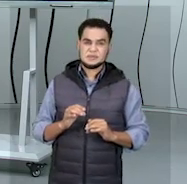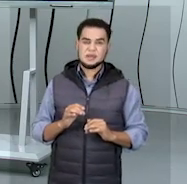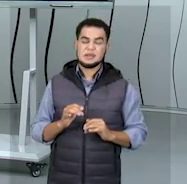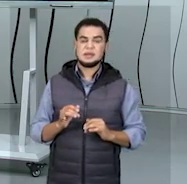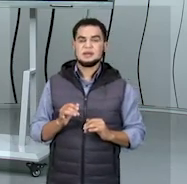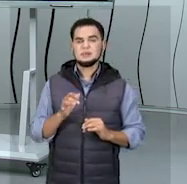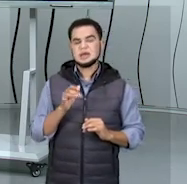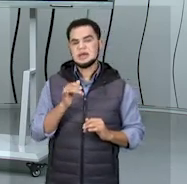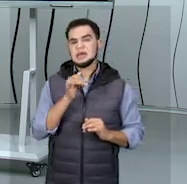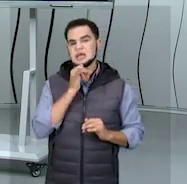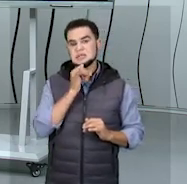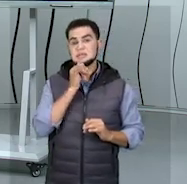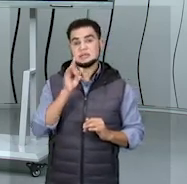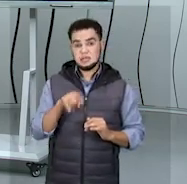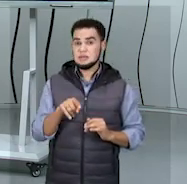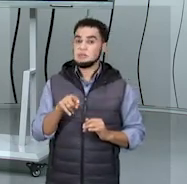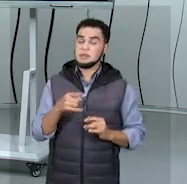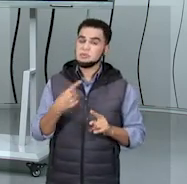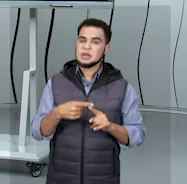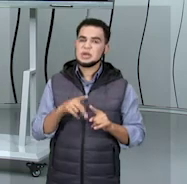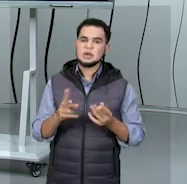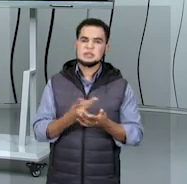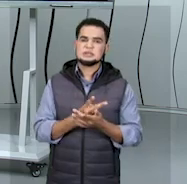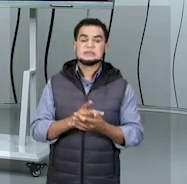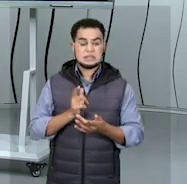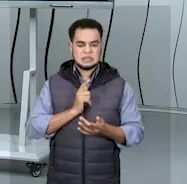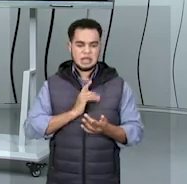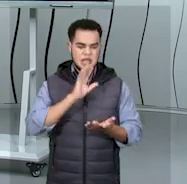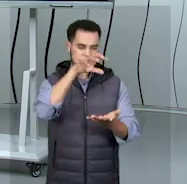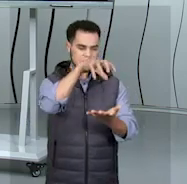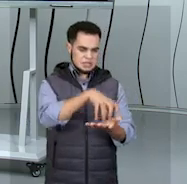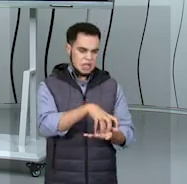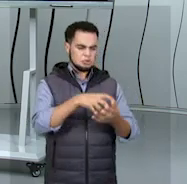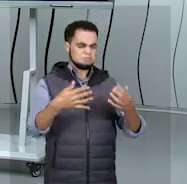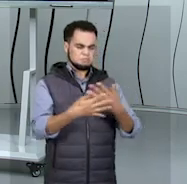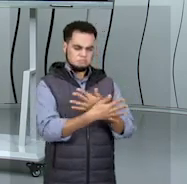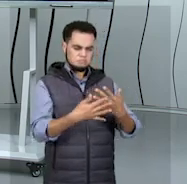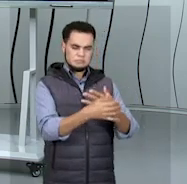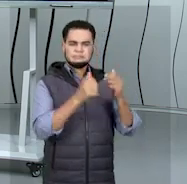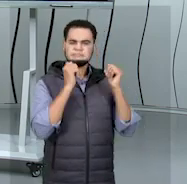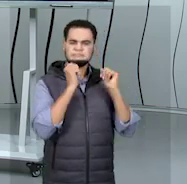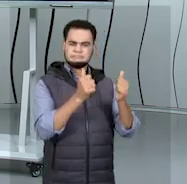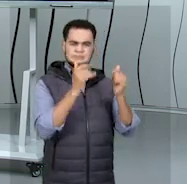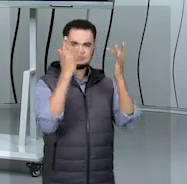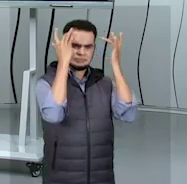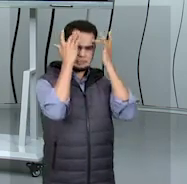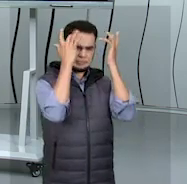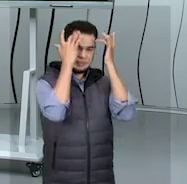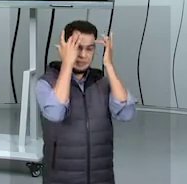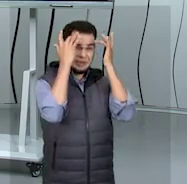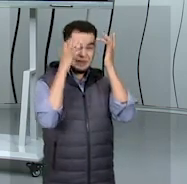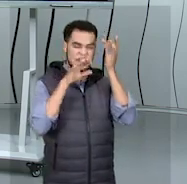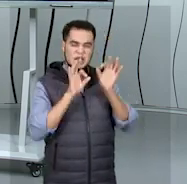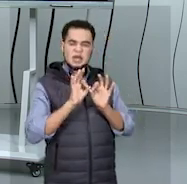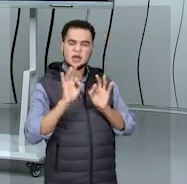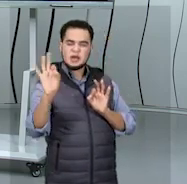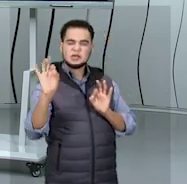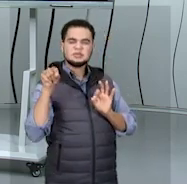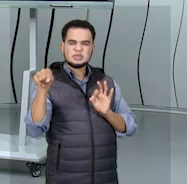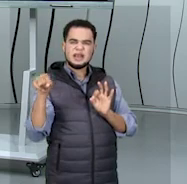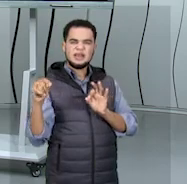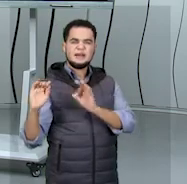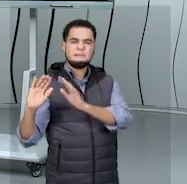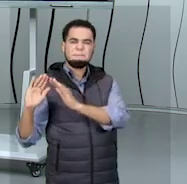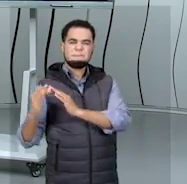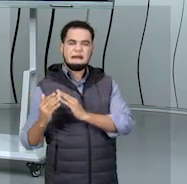falando que existe um centro e existe aquelas partes periféricas, as partes distantes do centro. E é aí